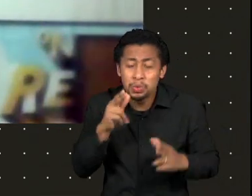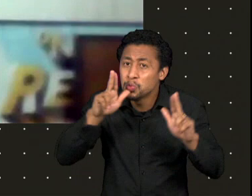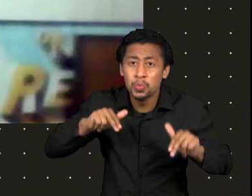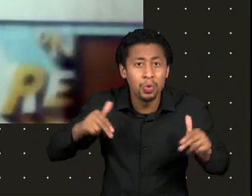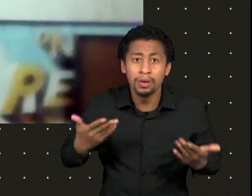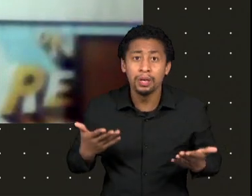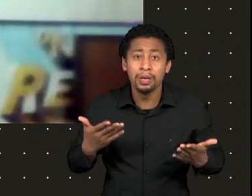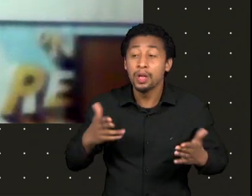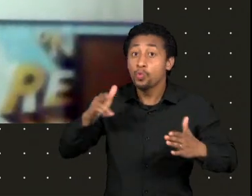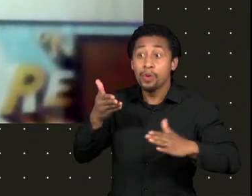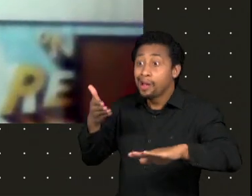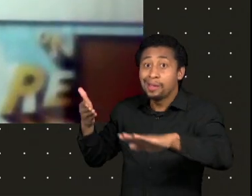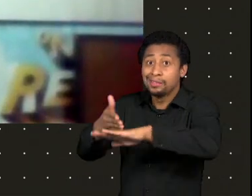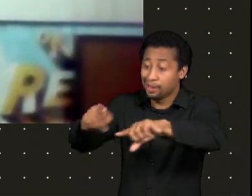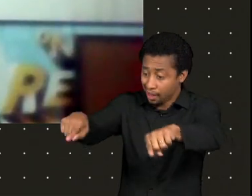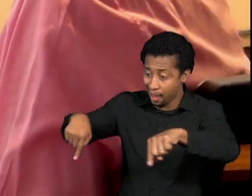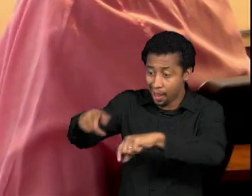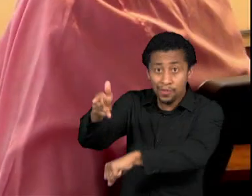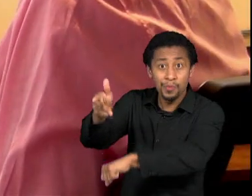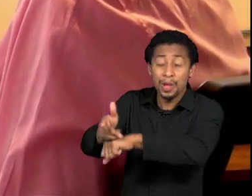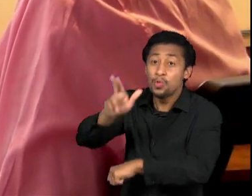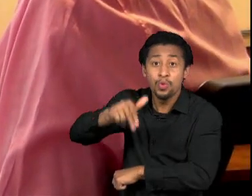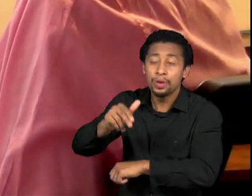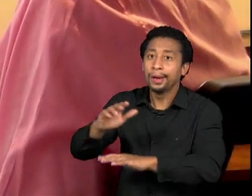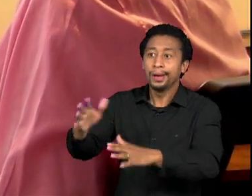assim, com uma meia dúzia de funções, entendeu?